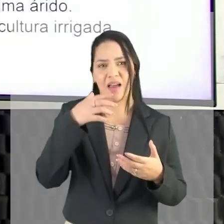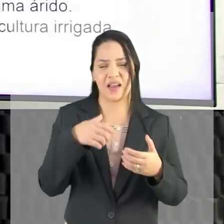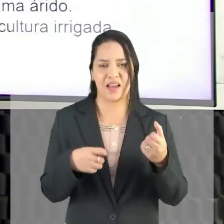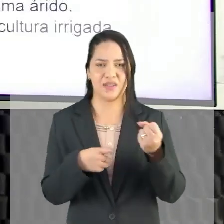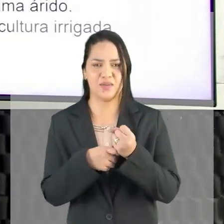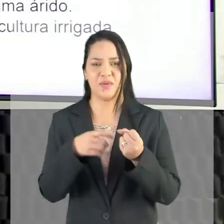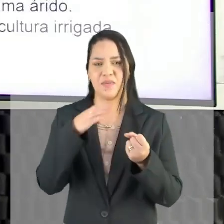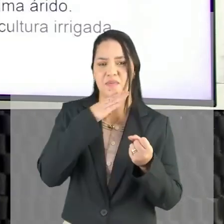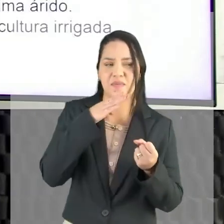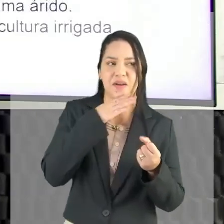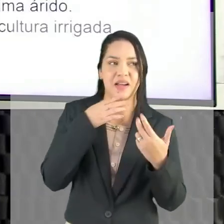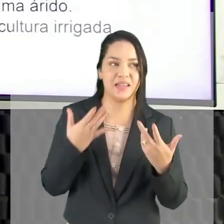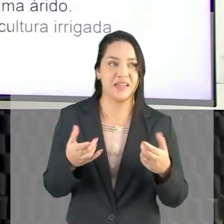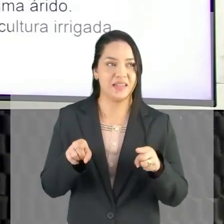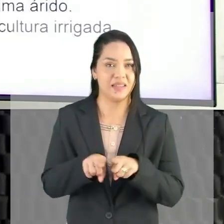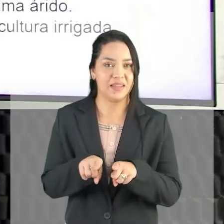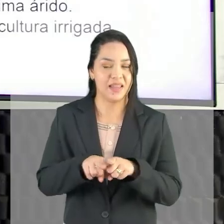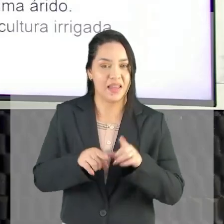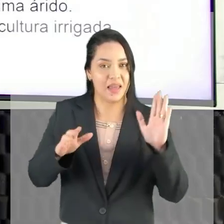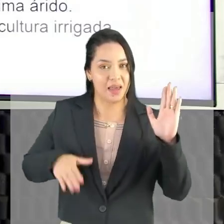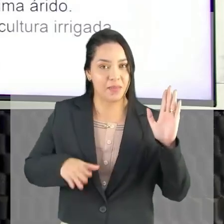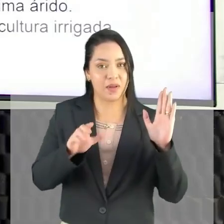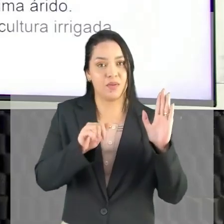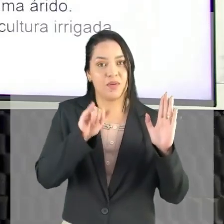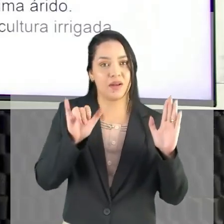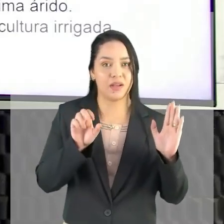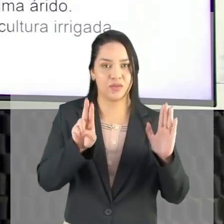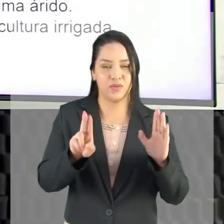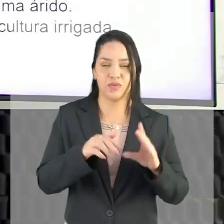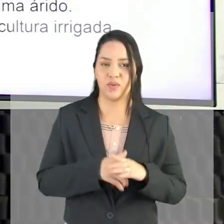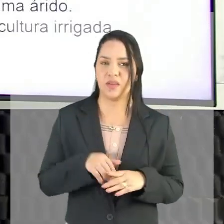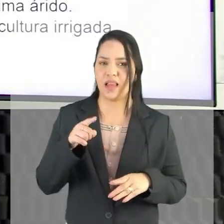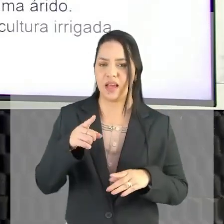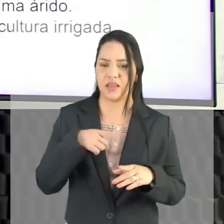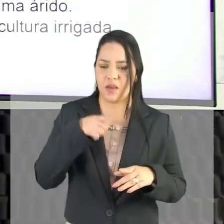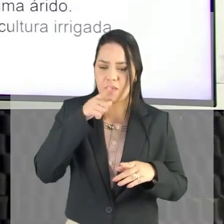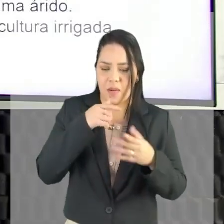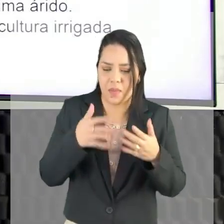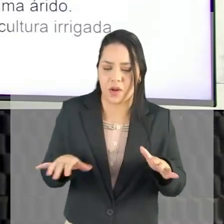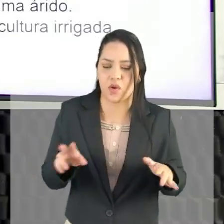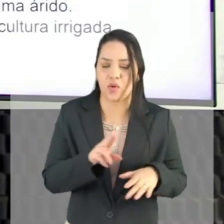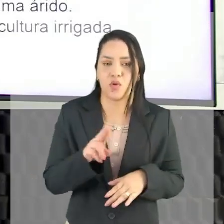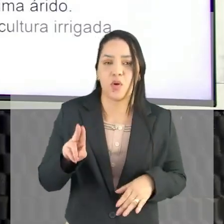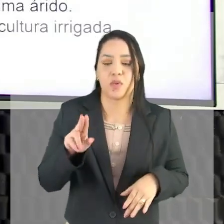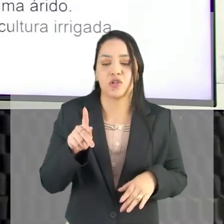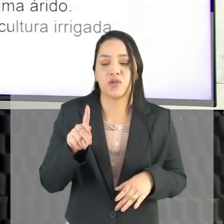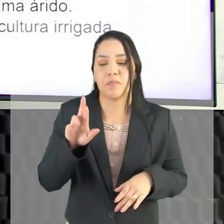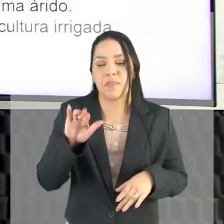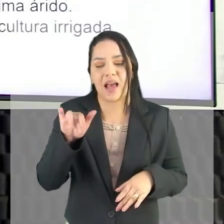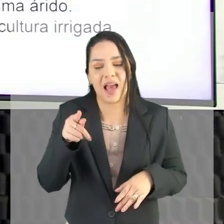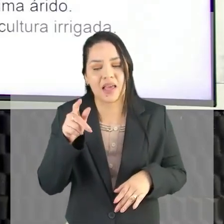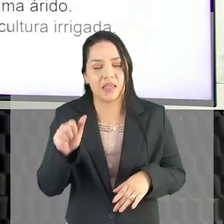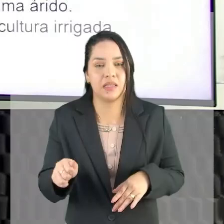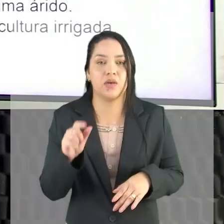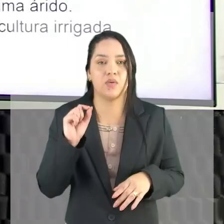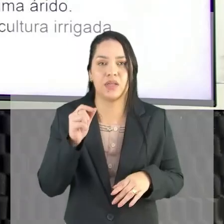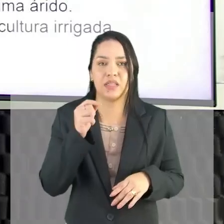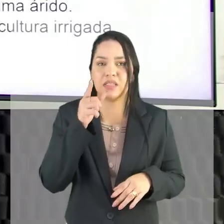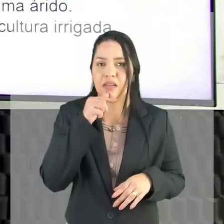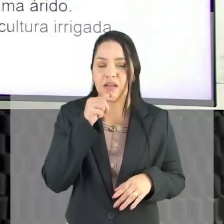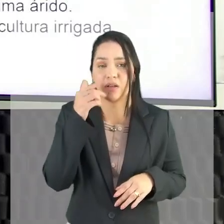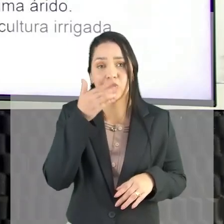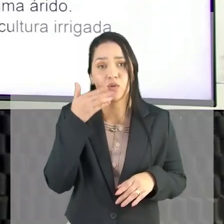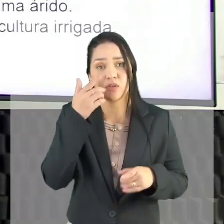é manga, é castanha. Na verdade, a Praia do Caju. Lá, na verdade, formou uma prainha, a gente chama popularmente de prainha, uma praia de água